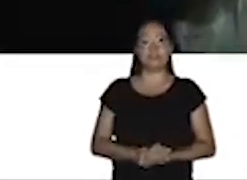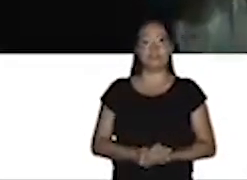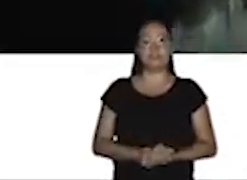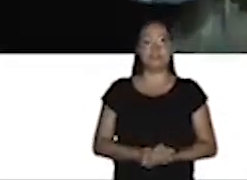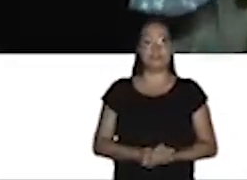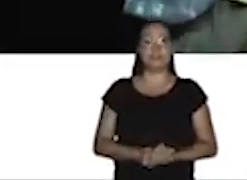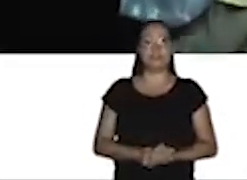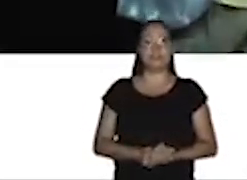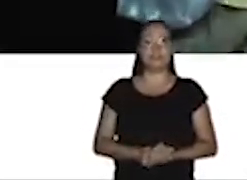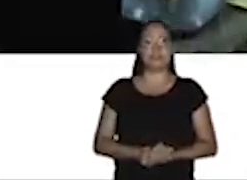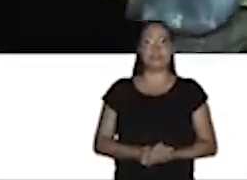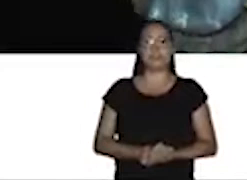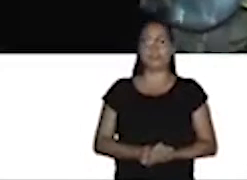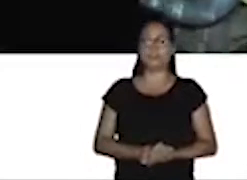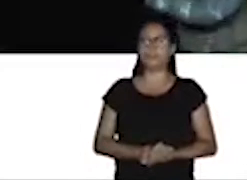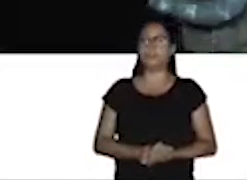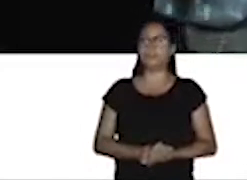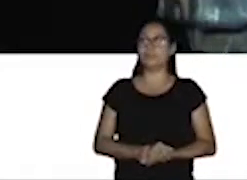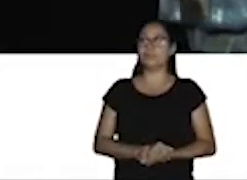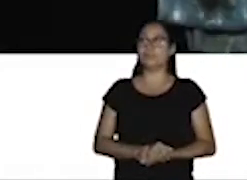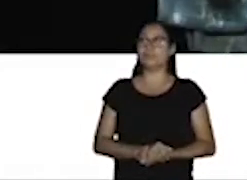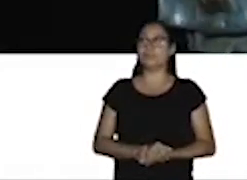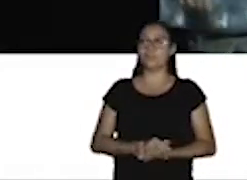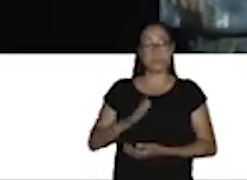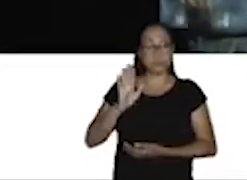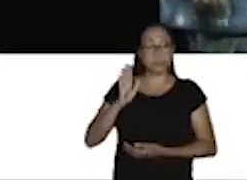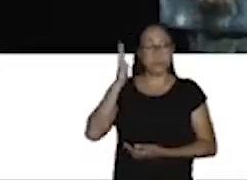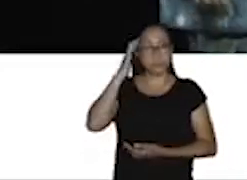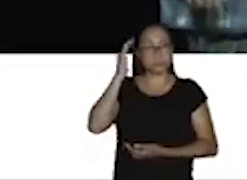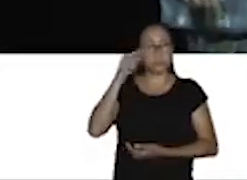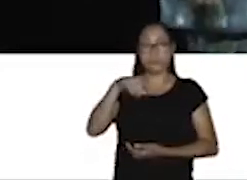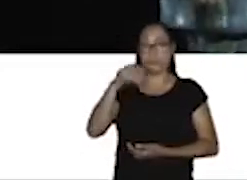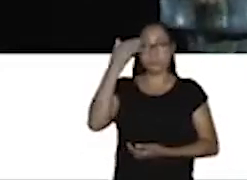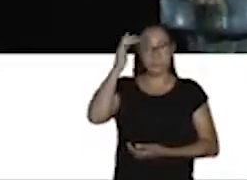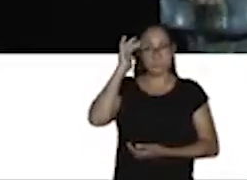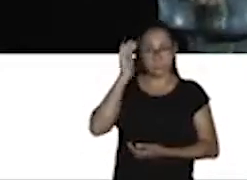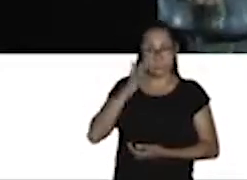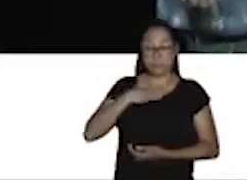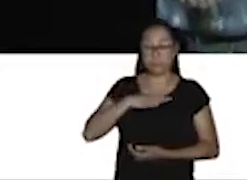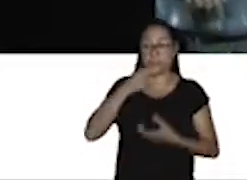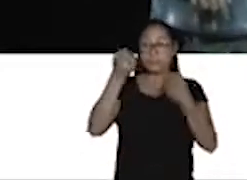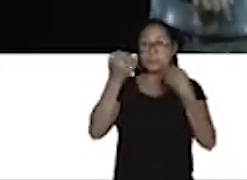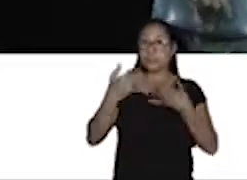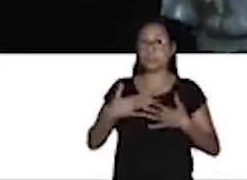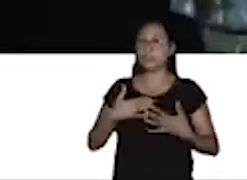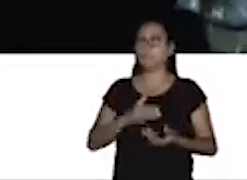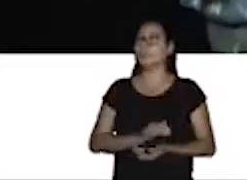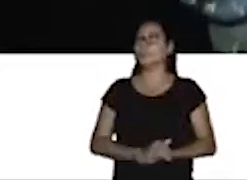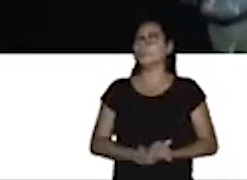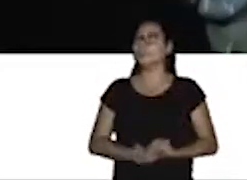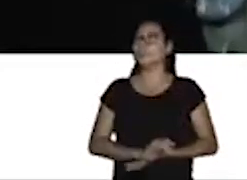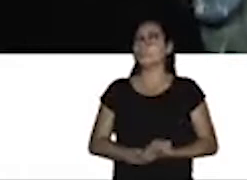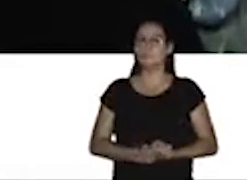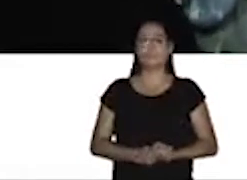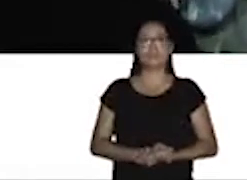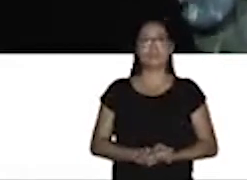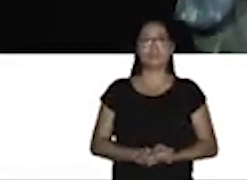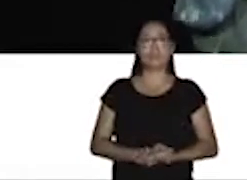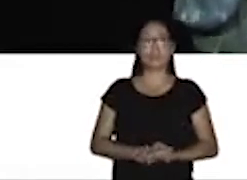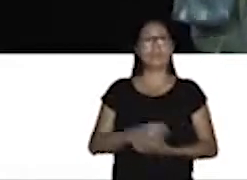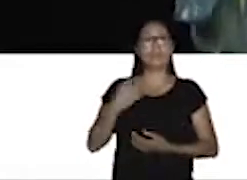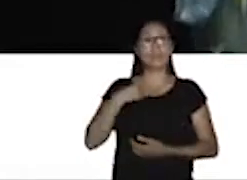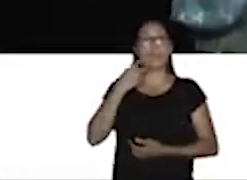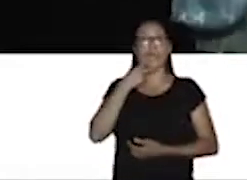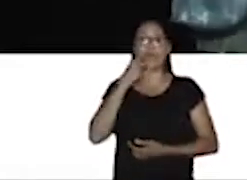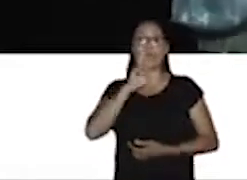ali, bota no par. Tá, não, é que vocês não entenderam, eu vou explicar de novo, tá? Não é assim que funciona a porta.